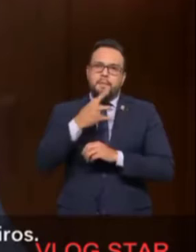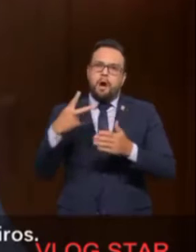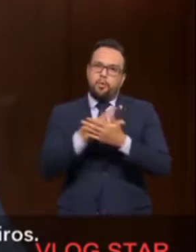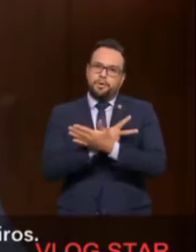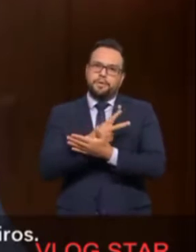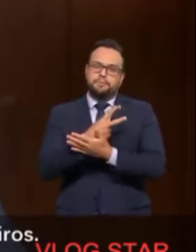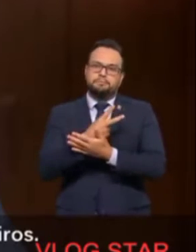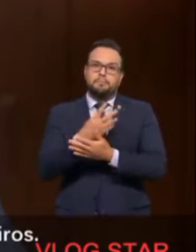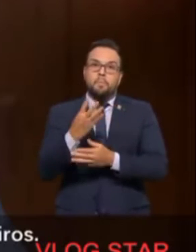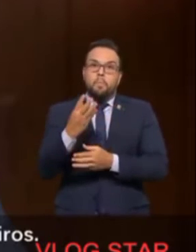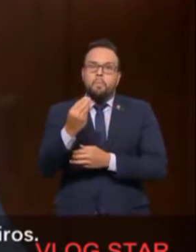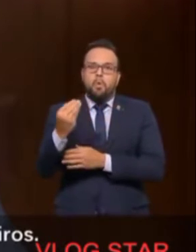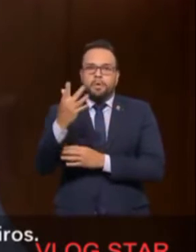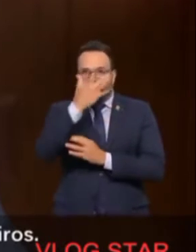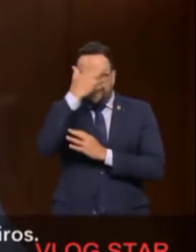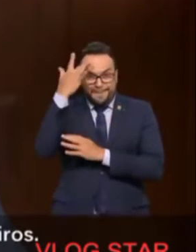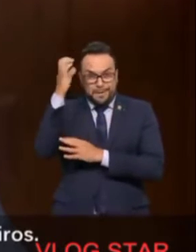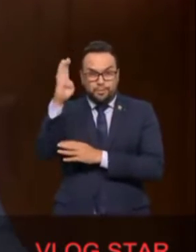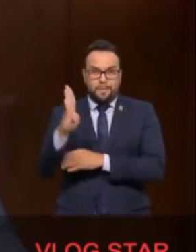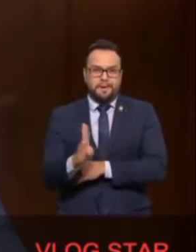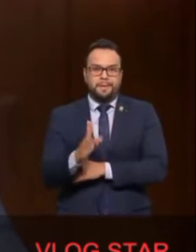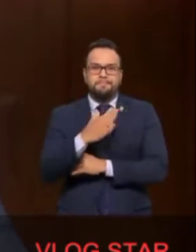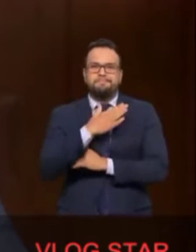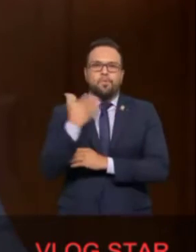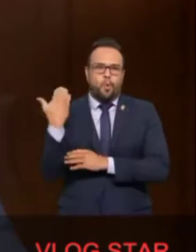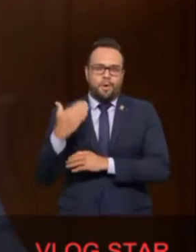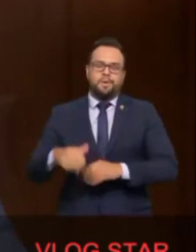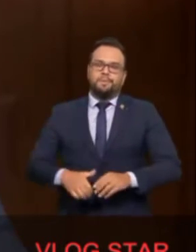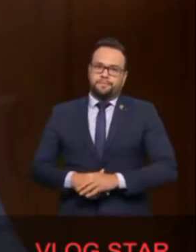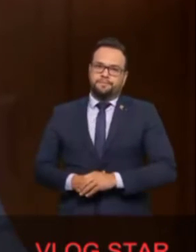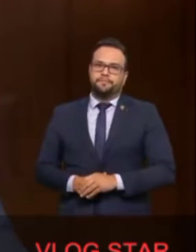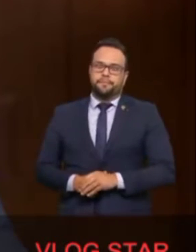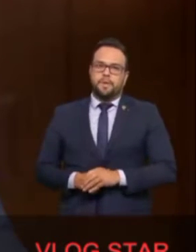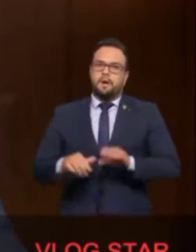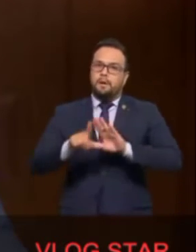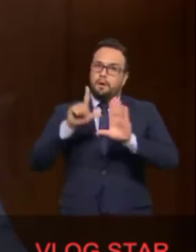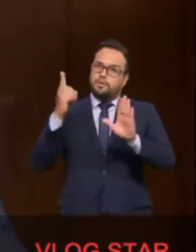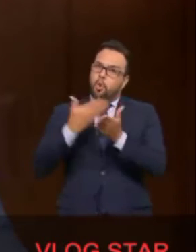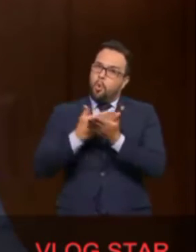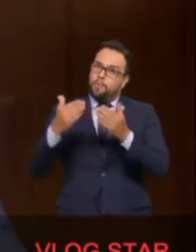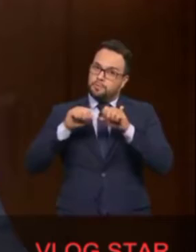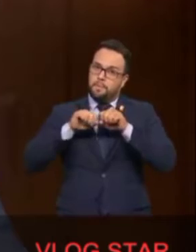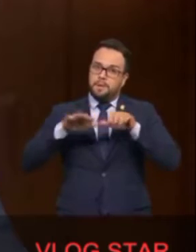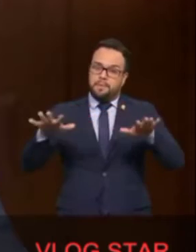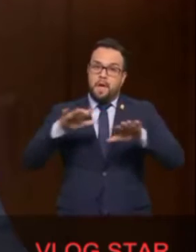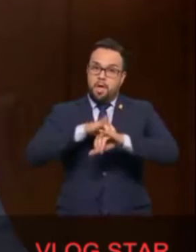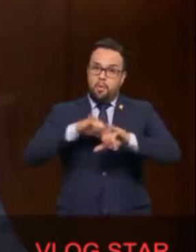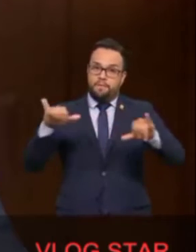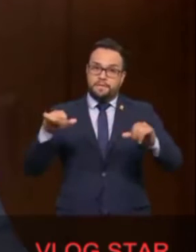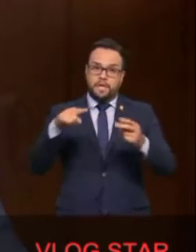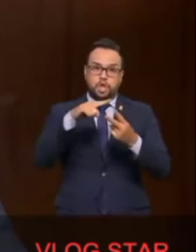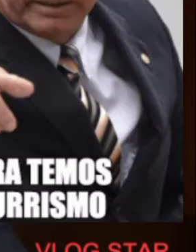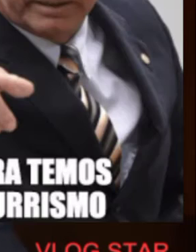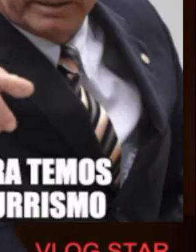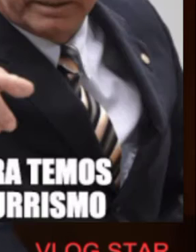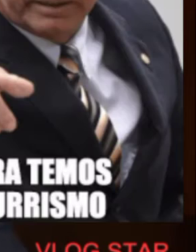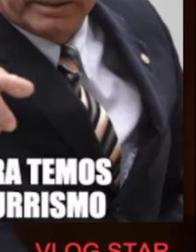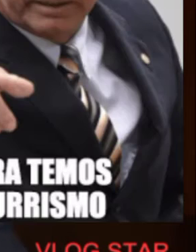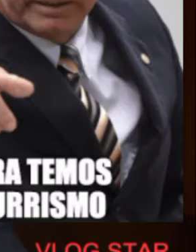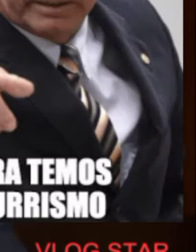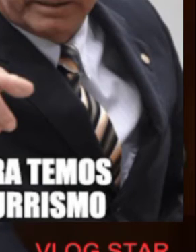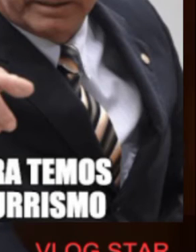sobre o imperialismo americano ou empresários da região é que até para eles a verdade já é crítica suficiente